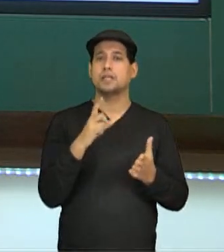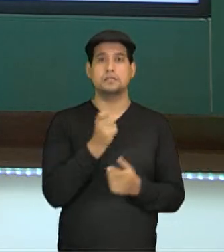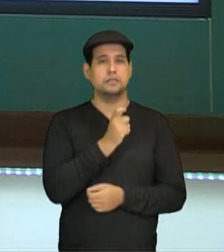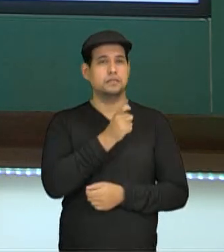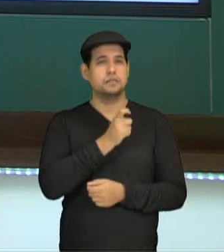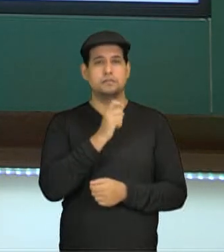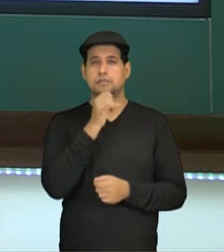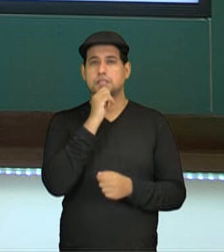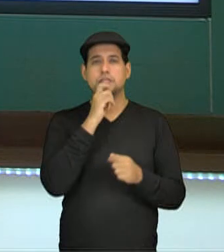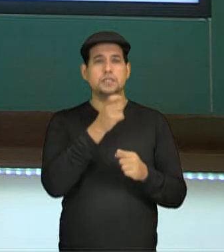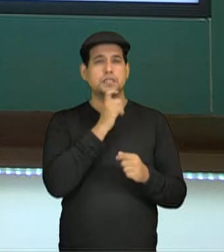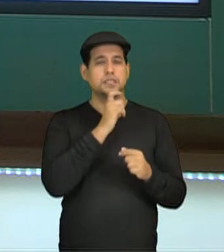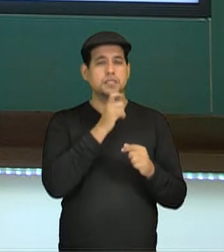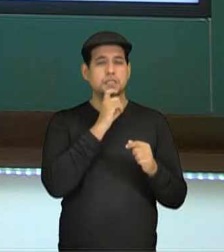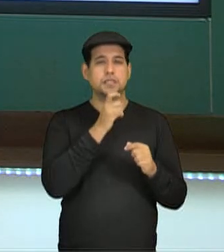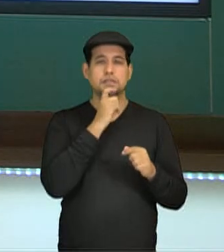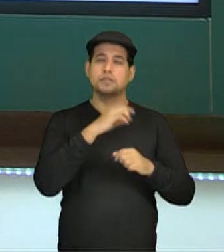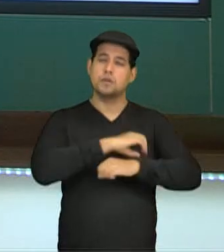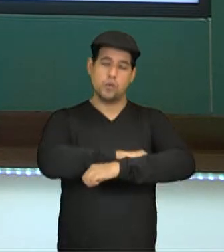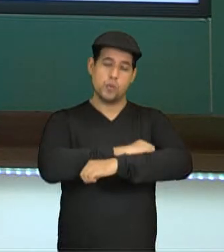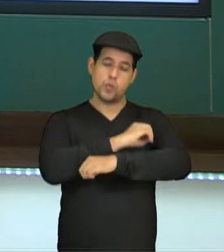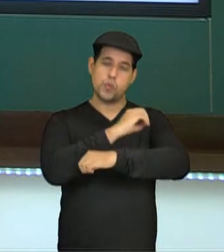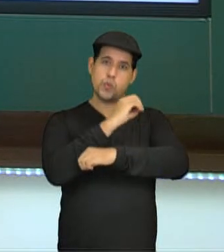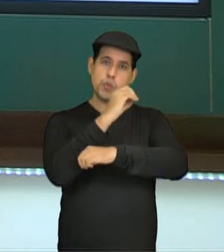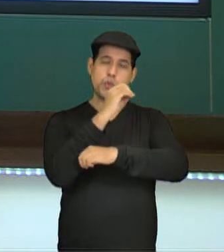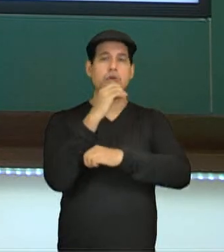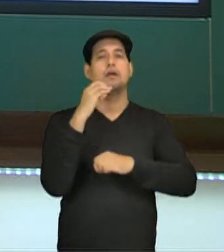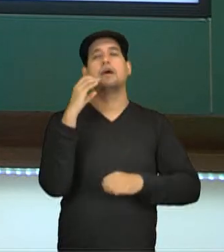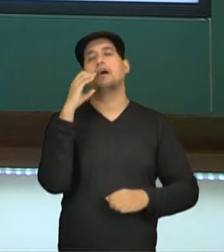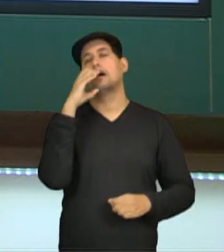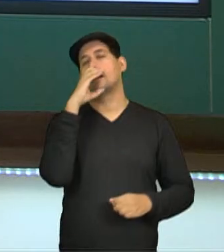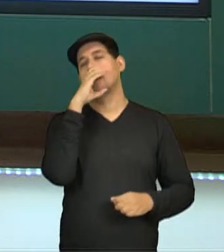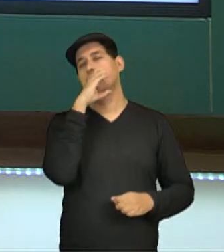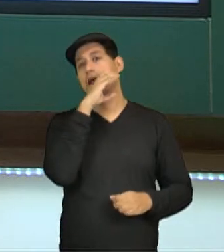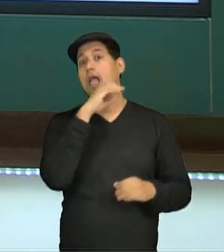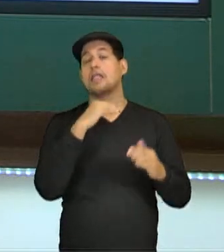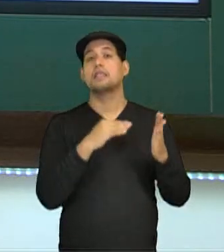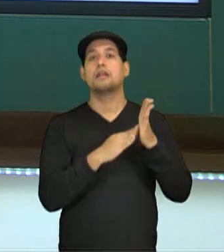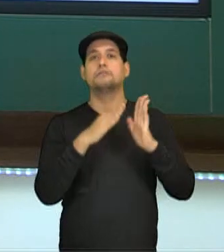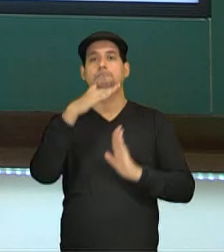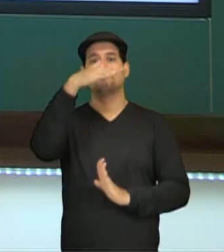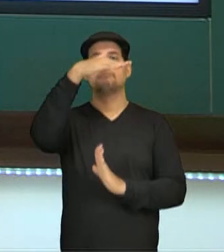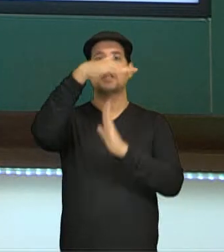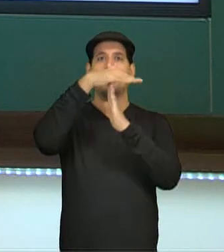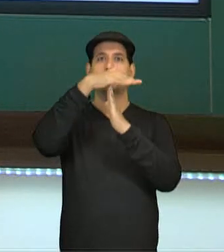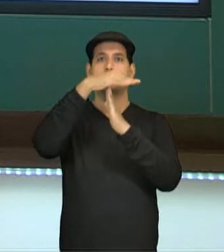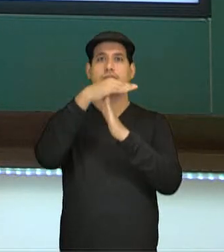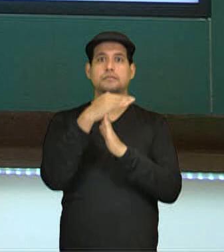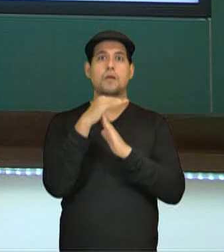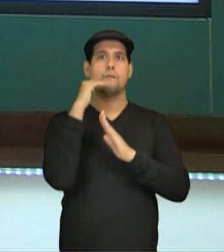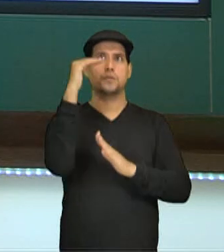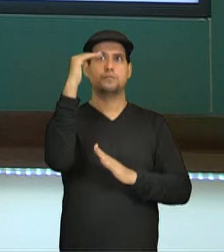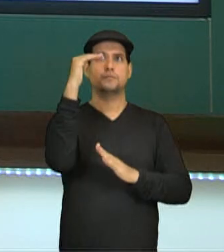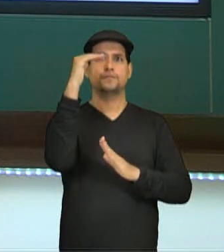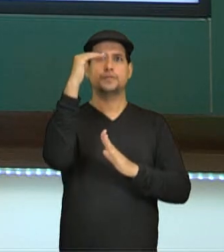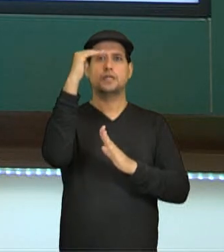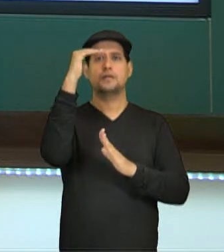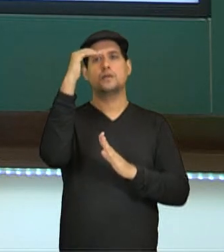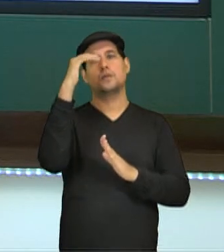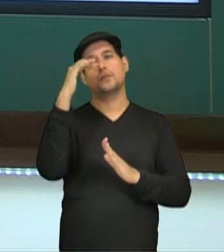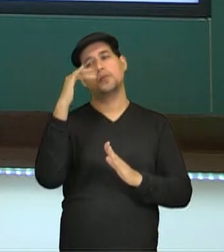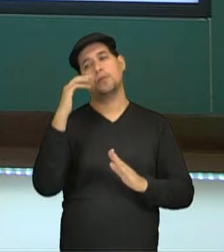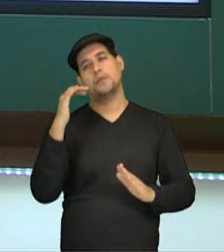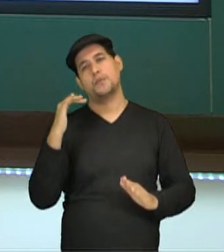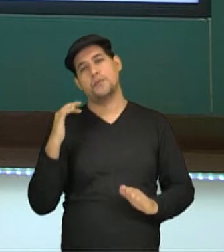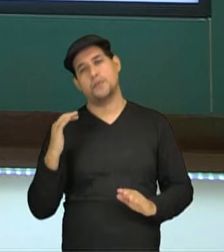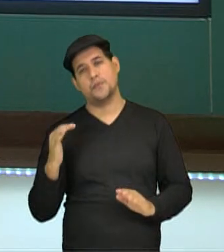daí conforme vai passando, a temperatura vai aumentando até atingir o pico, ou seja, a maior temperatura. Atingiu, em seguida